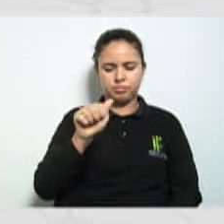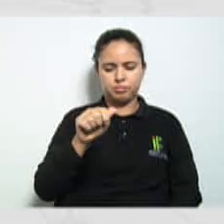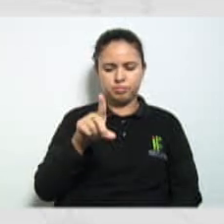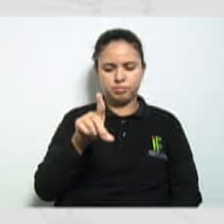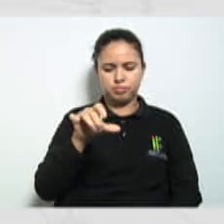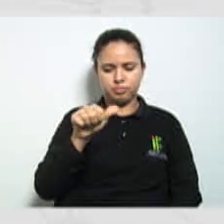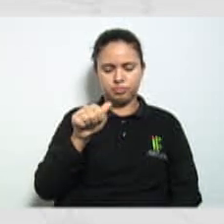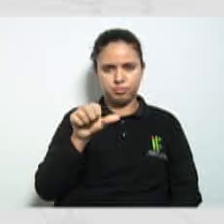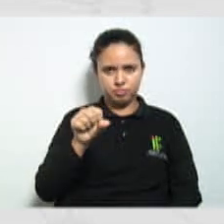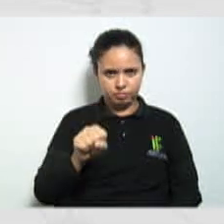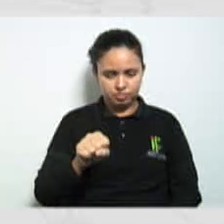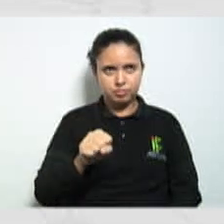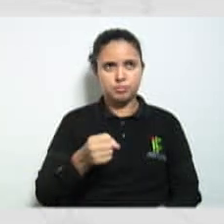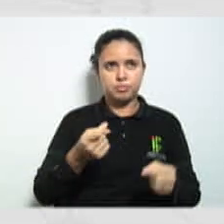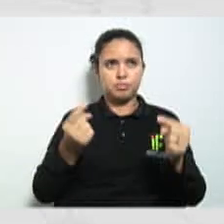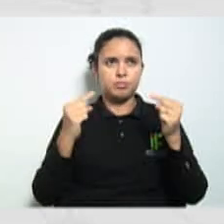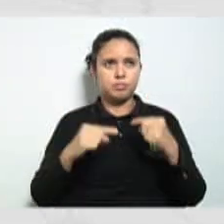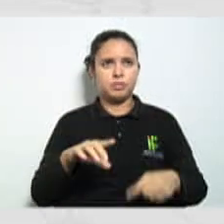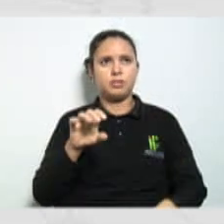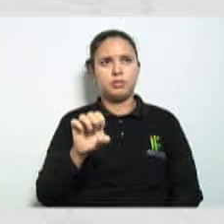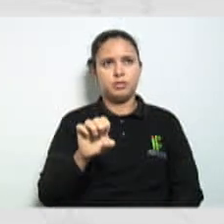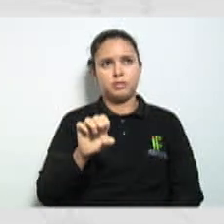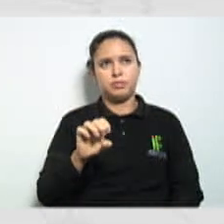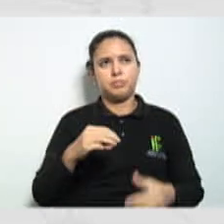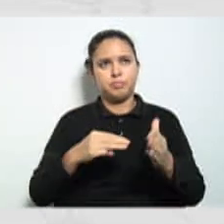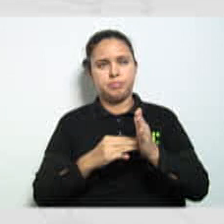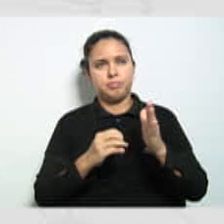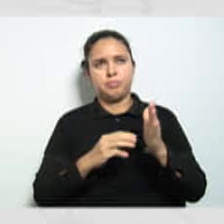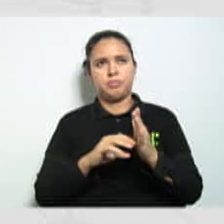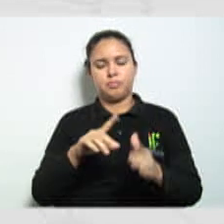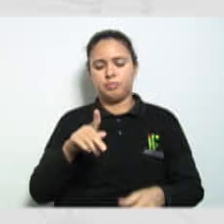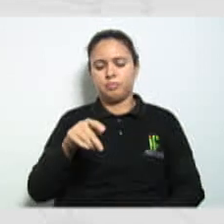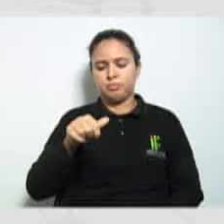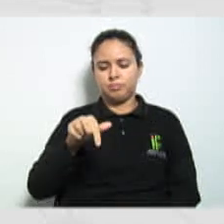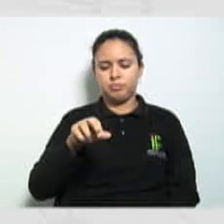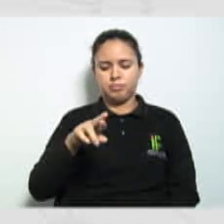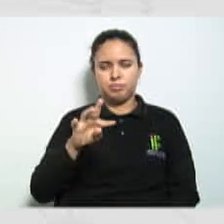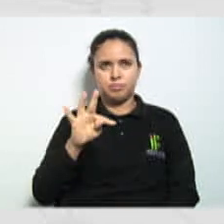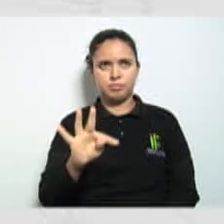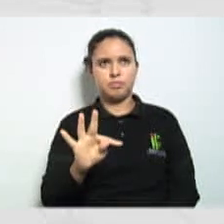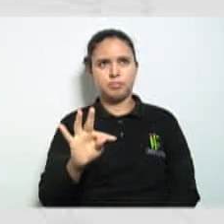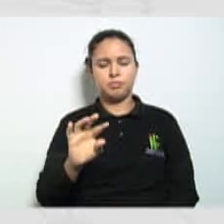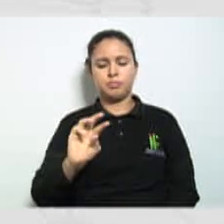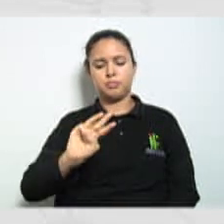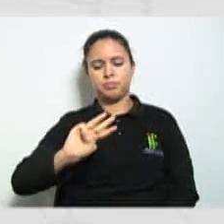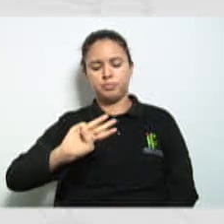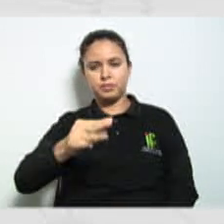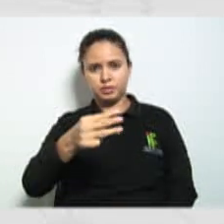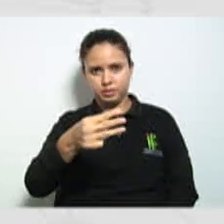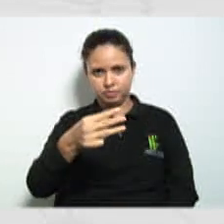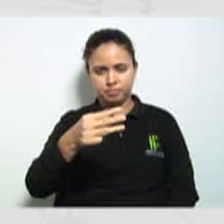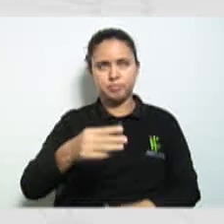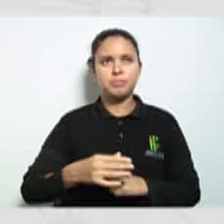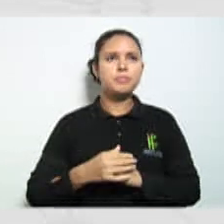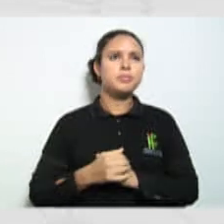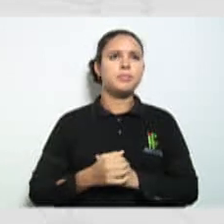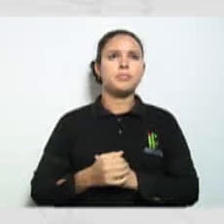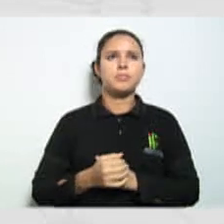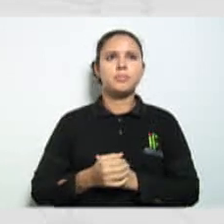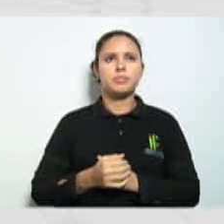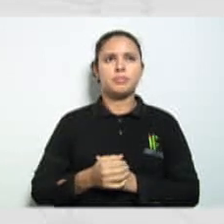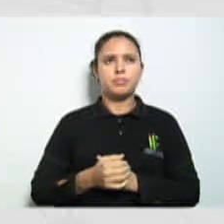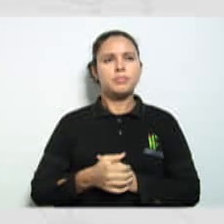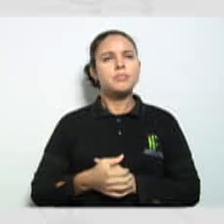das partidas triplas, né? Bem interessante, mas como eu disse, são partidas, ó,